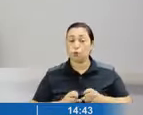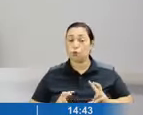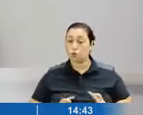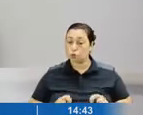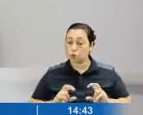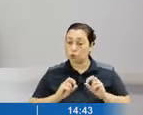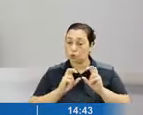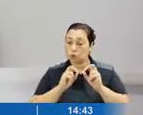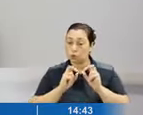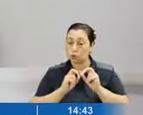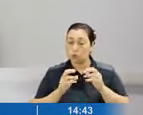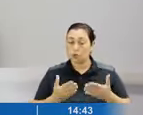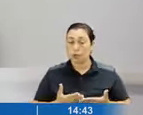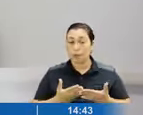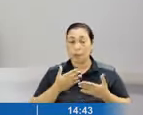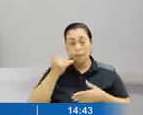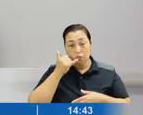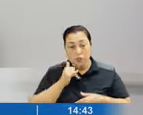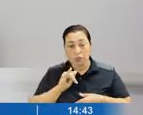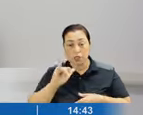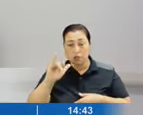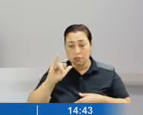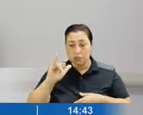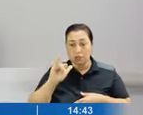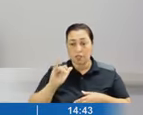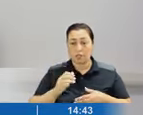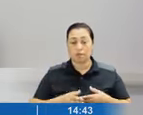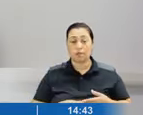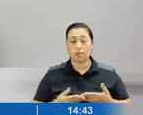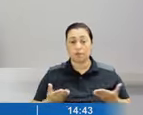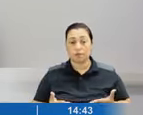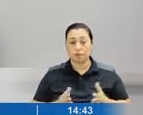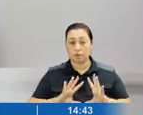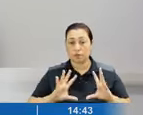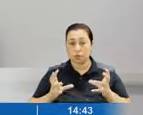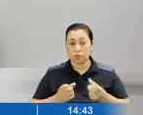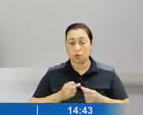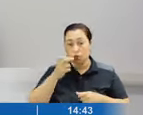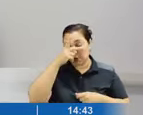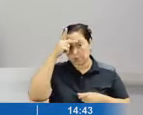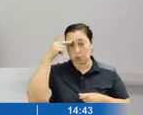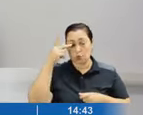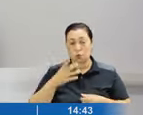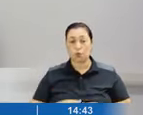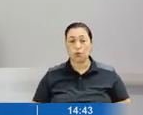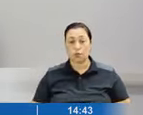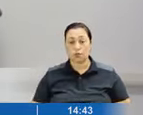câncer, a necessidade da prevenção do câncer em toda a população.